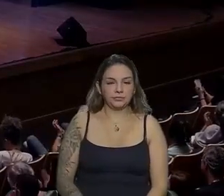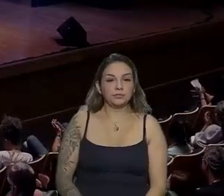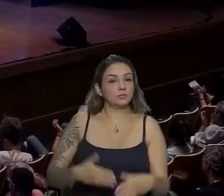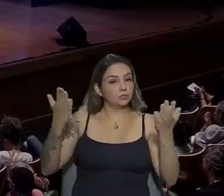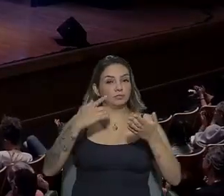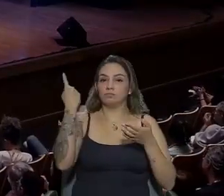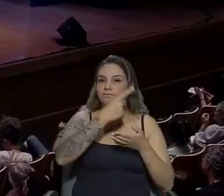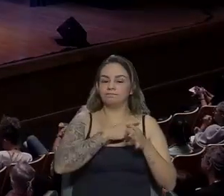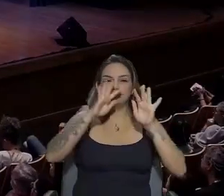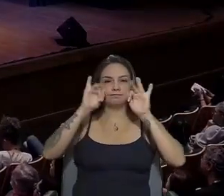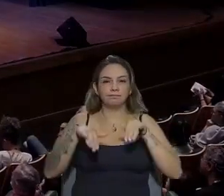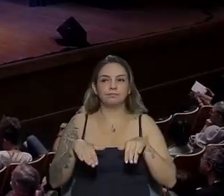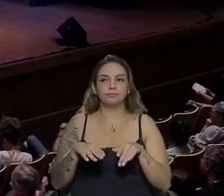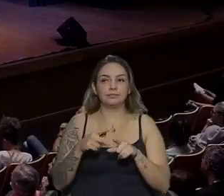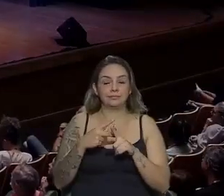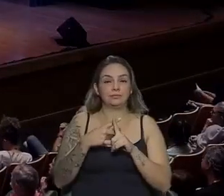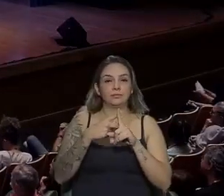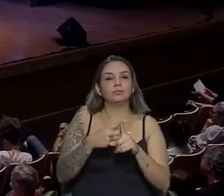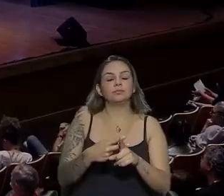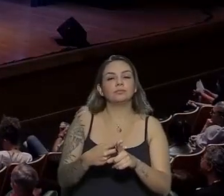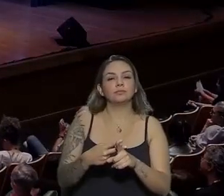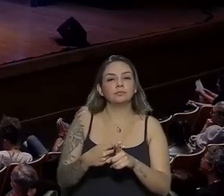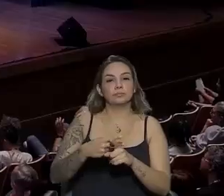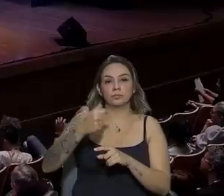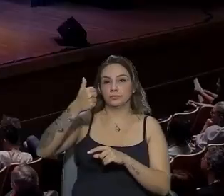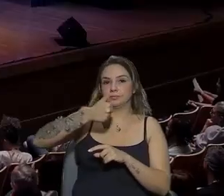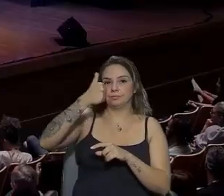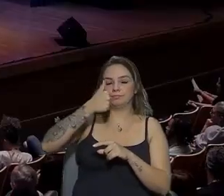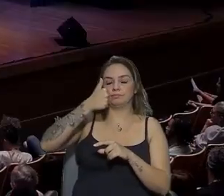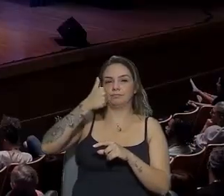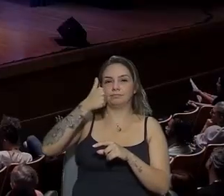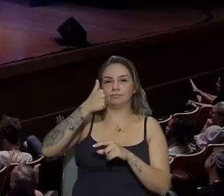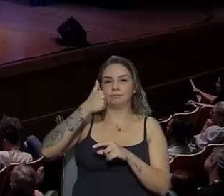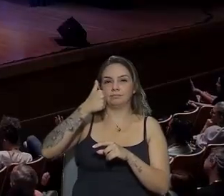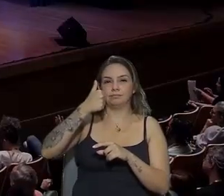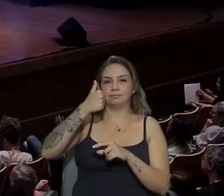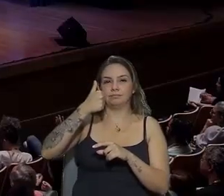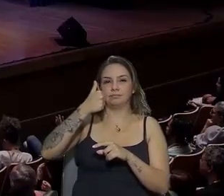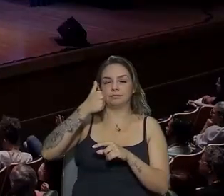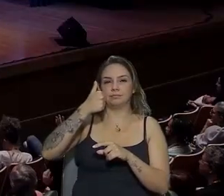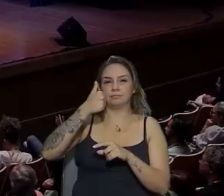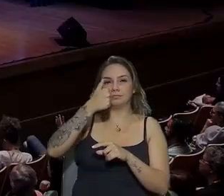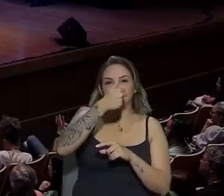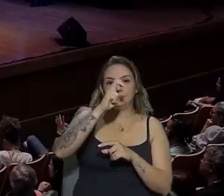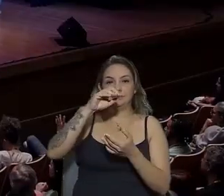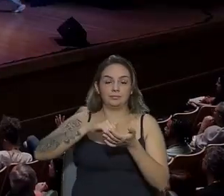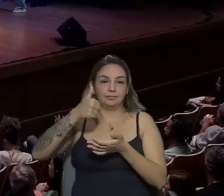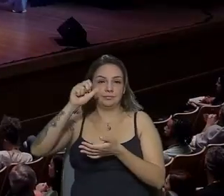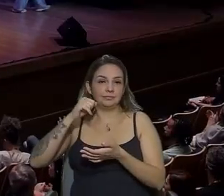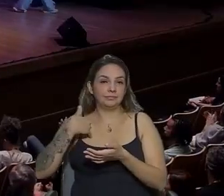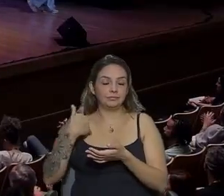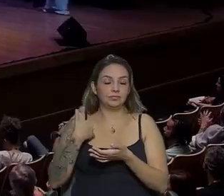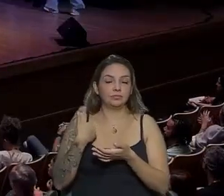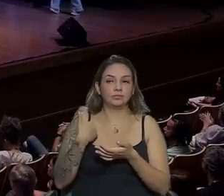E agora a gente finaliza com a entrega do prêmio de primeiro lugar na categoria 15 a